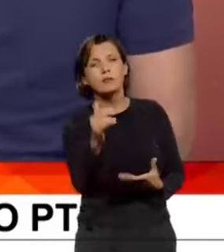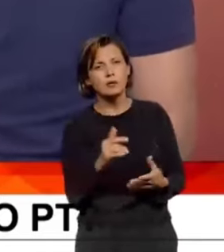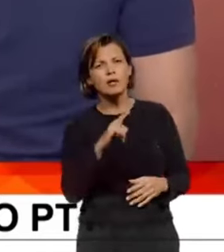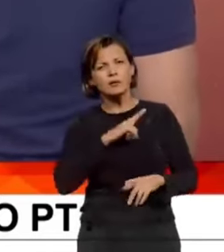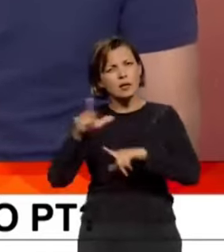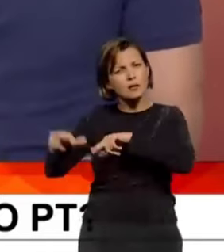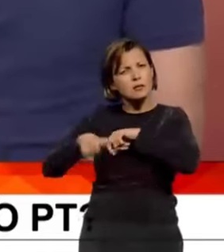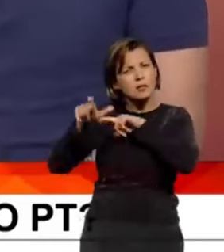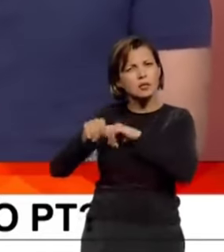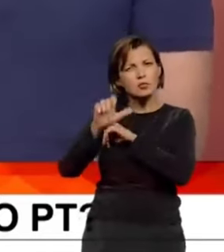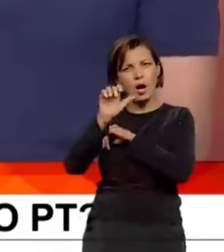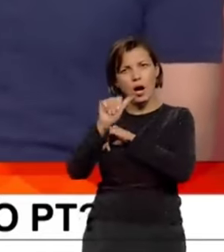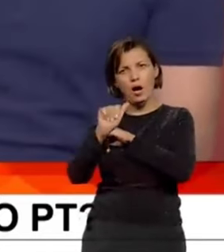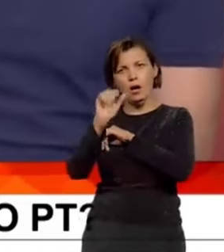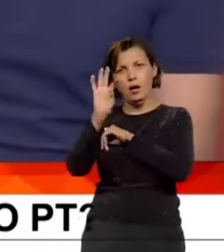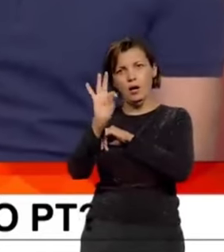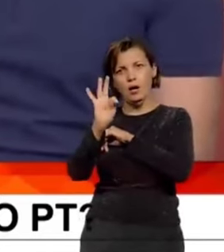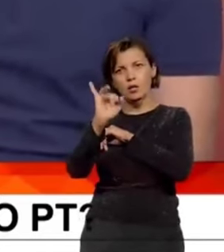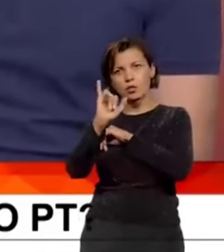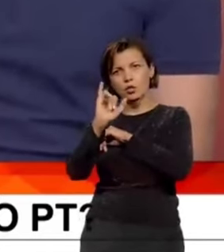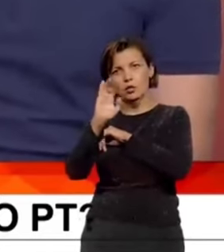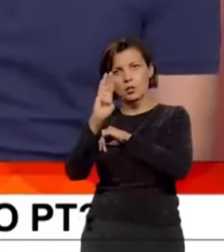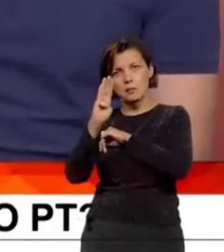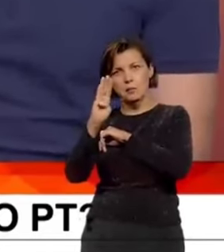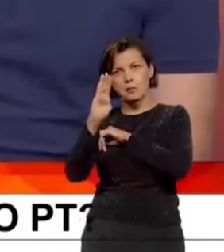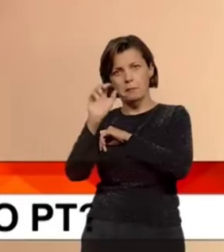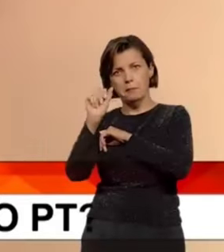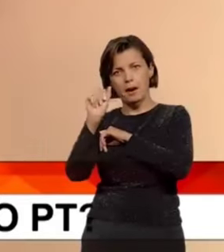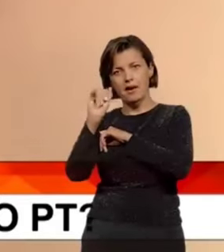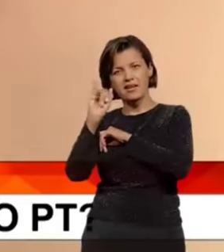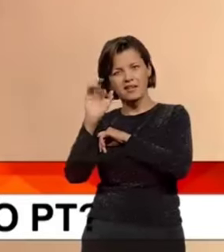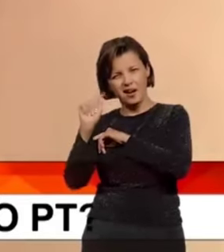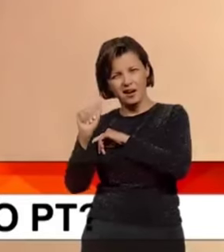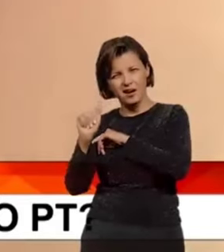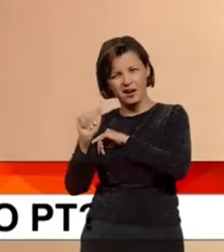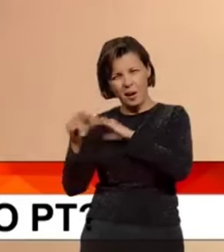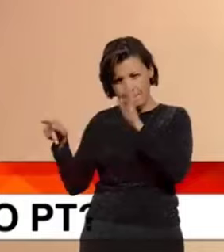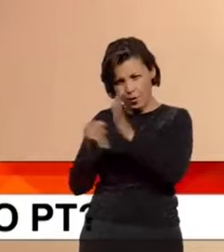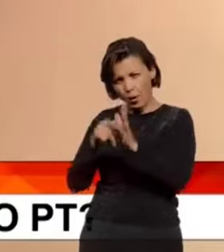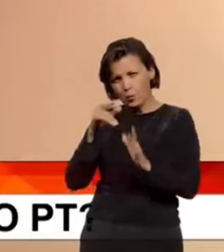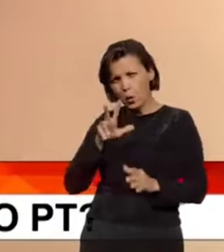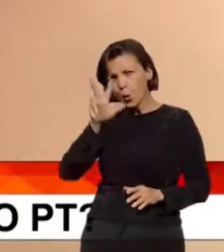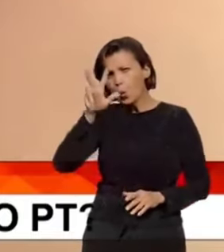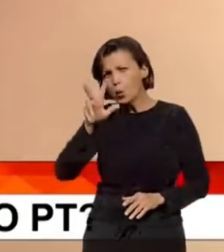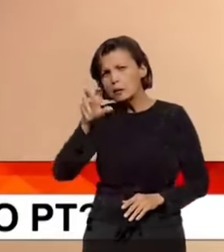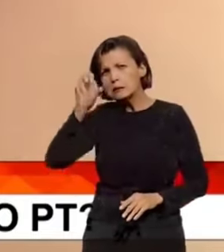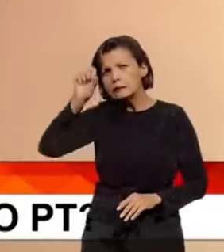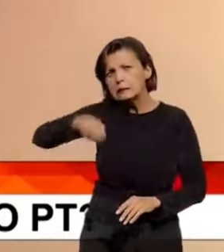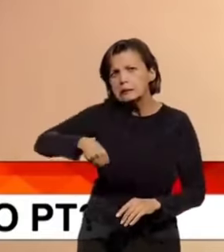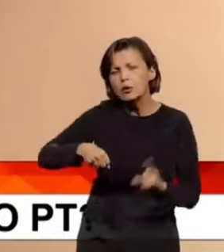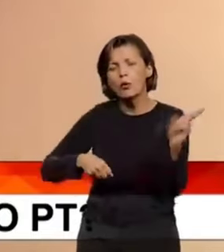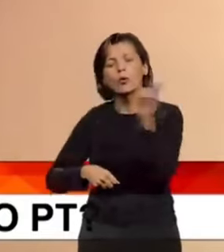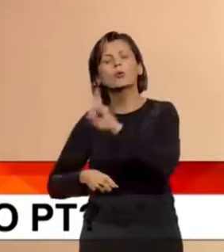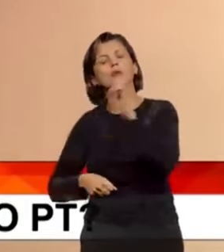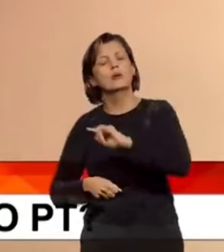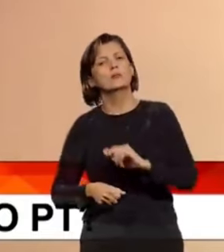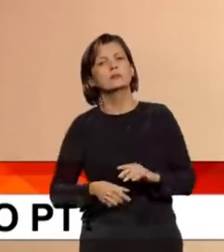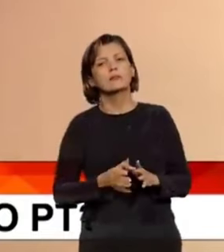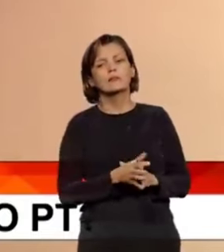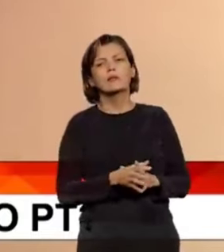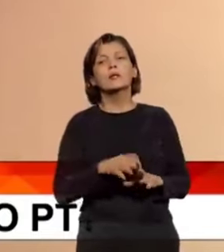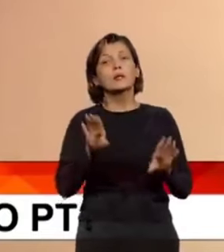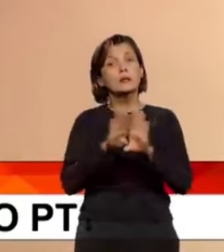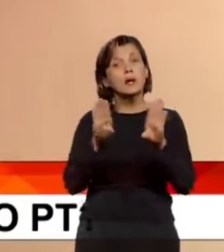câmera agora o do sítio de ativar era não era do Lula o sítio de Atibaia foi muito feliz a investigação do sítio em Atibaia